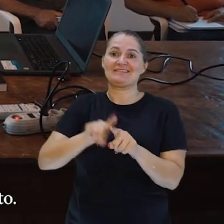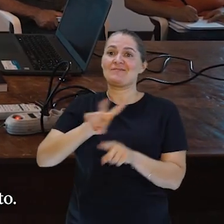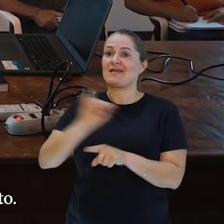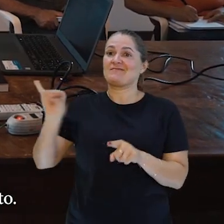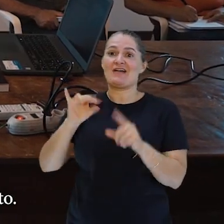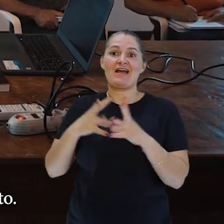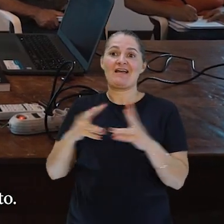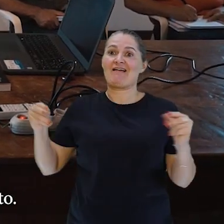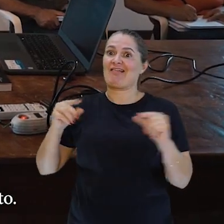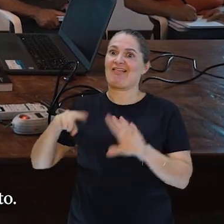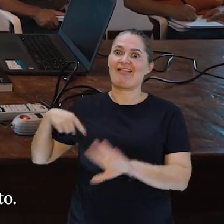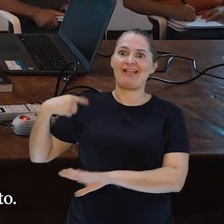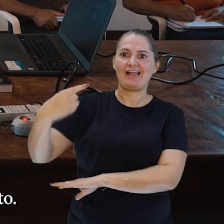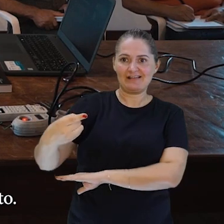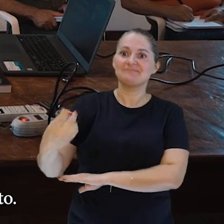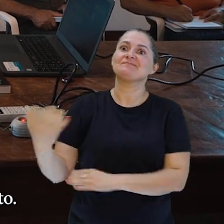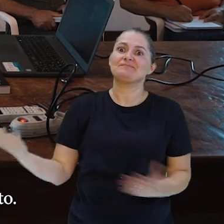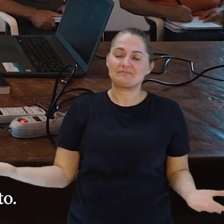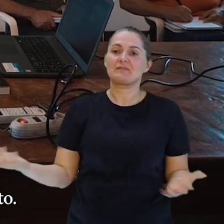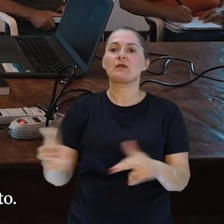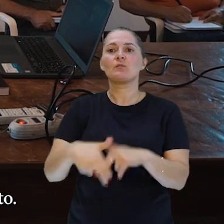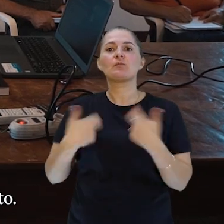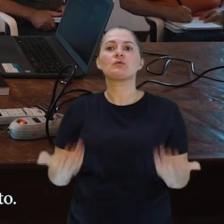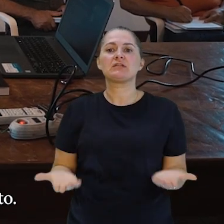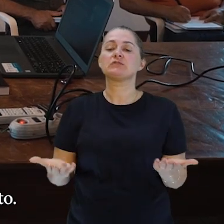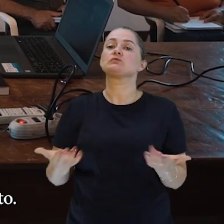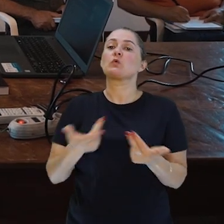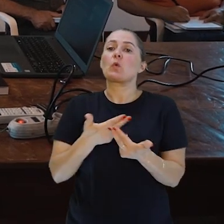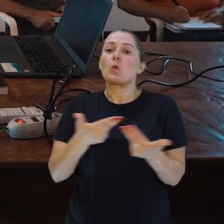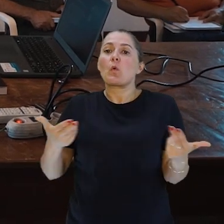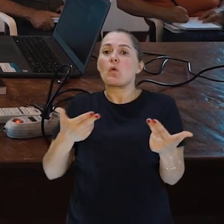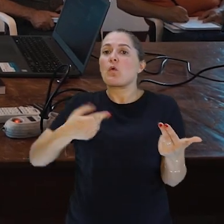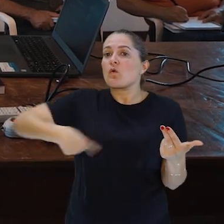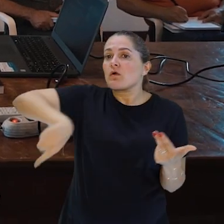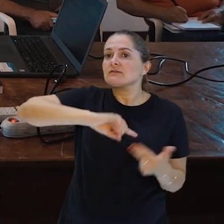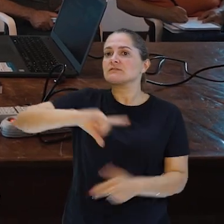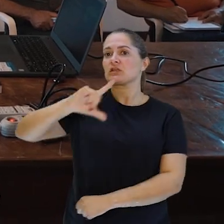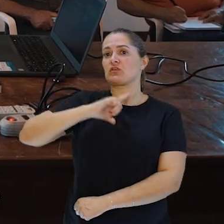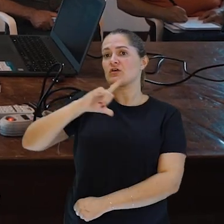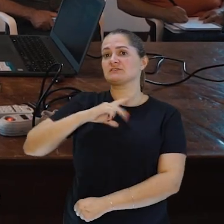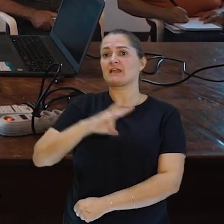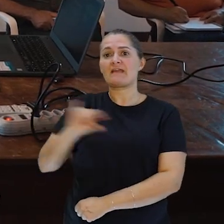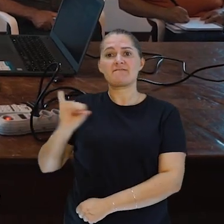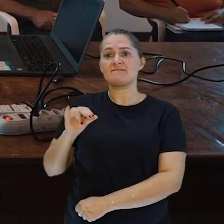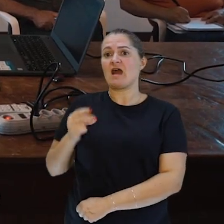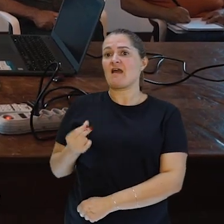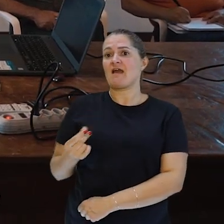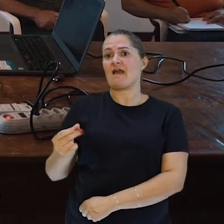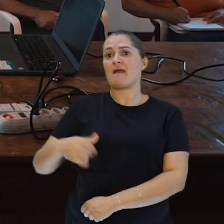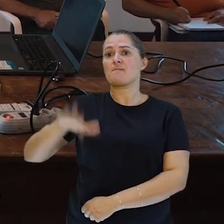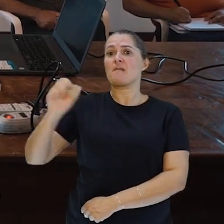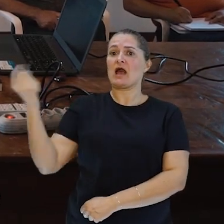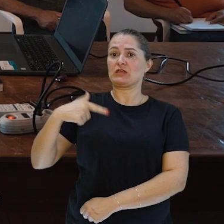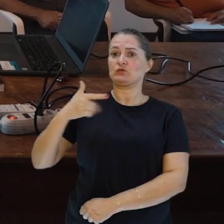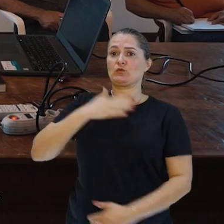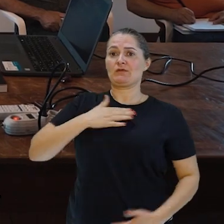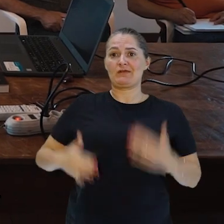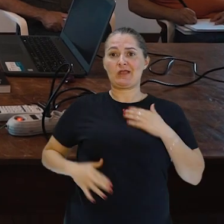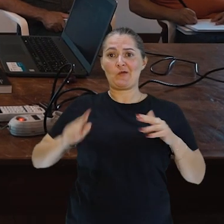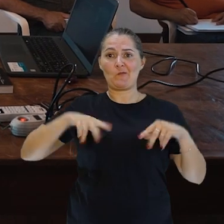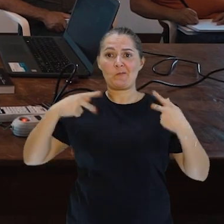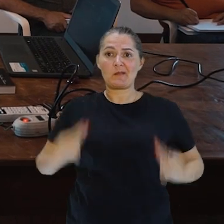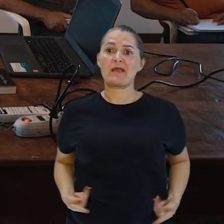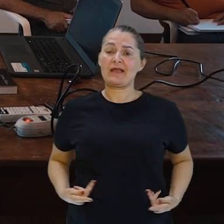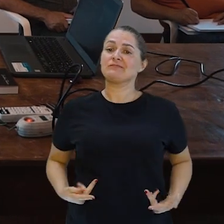ou não, inclusive nós, né, vamos deixar de existir em algum momento, né, mas por incrível que pareça, assim, as coisas que a gente tem, elas vão